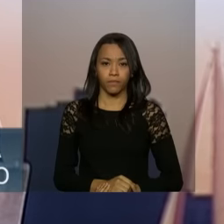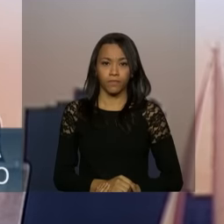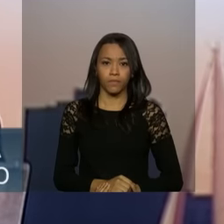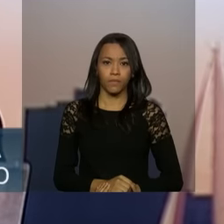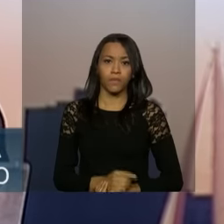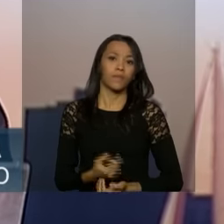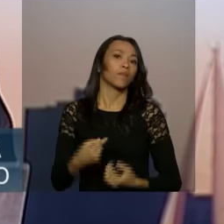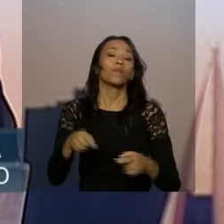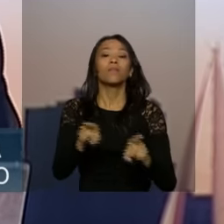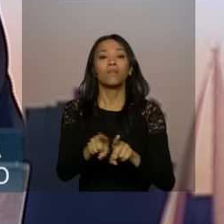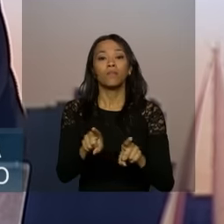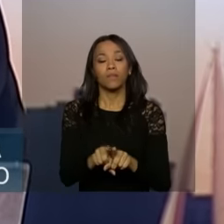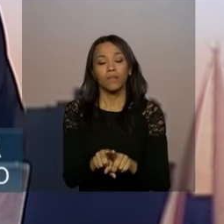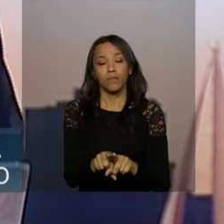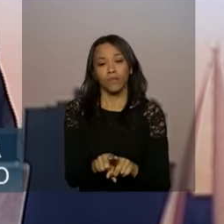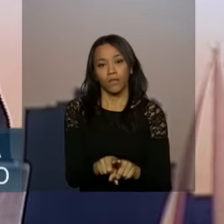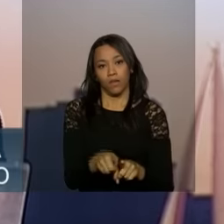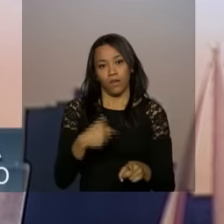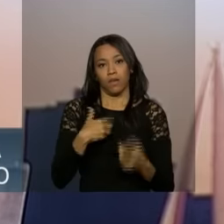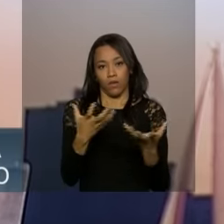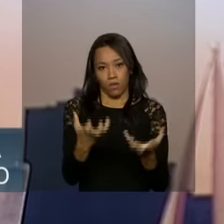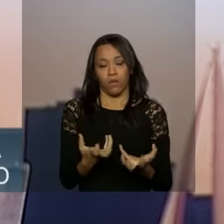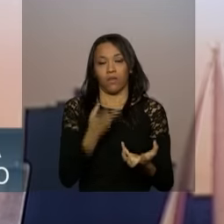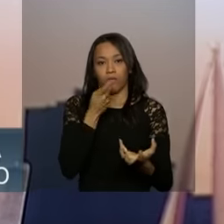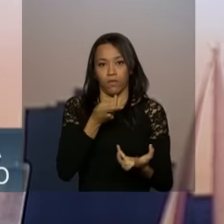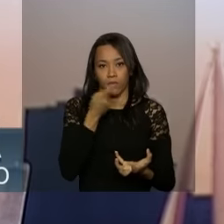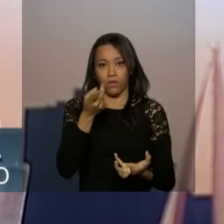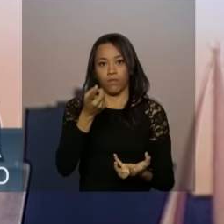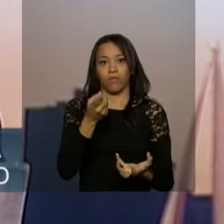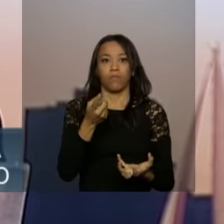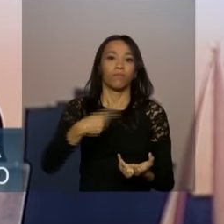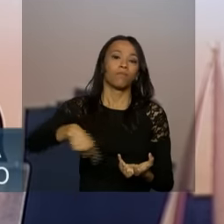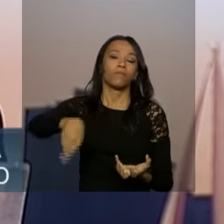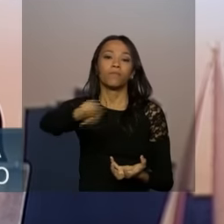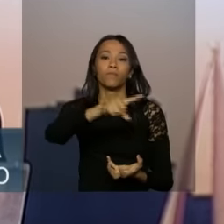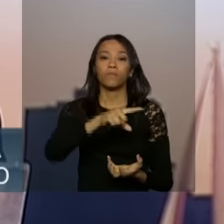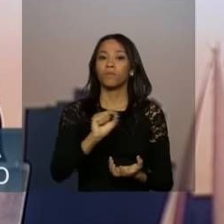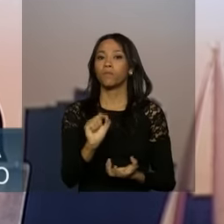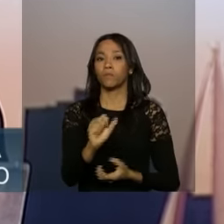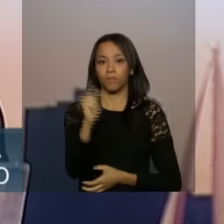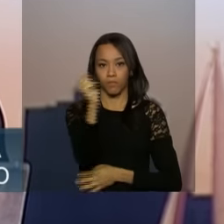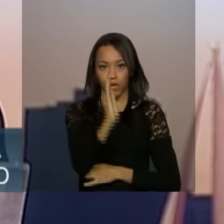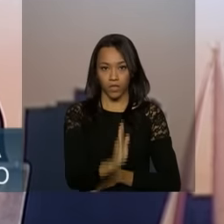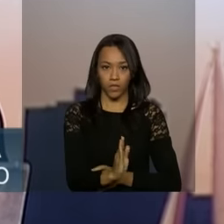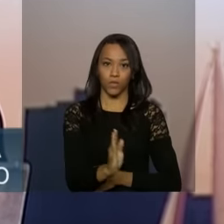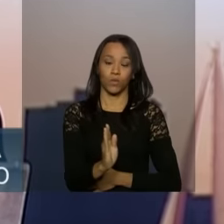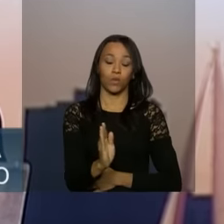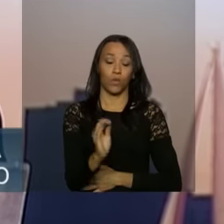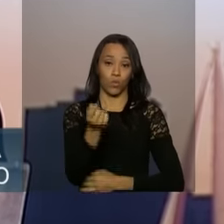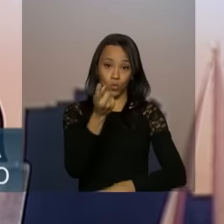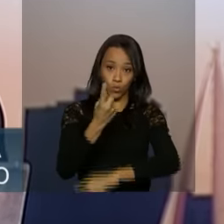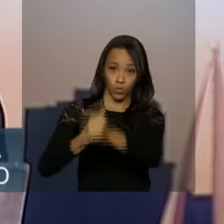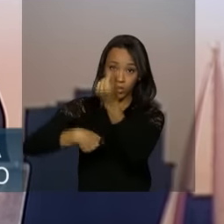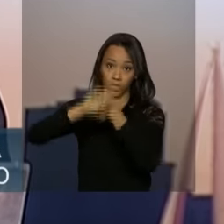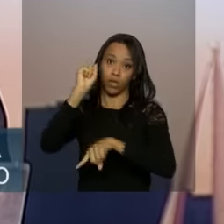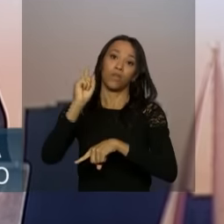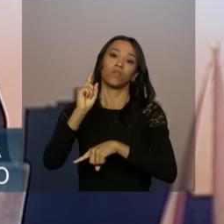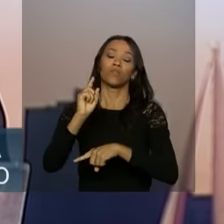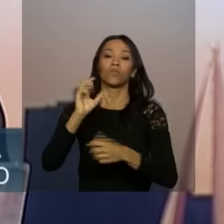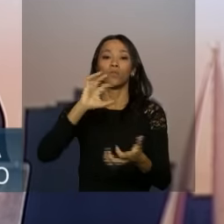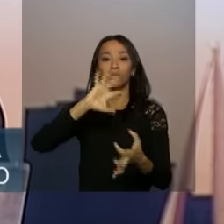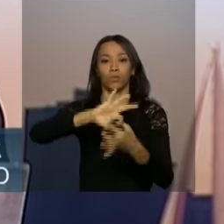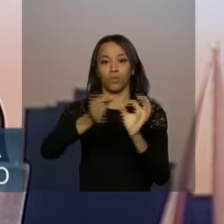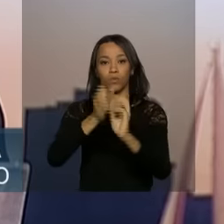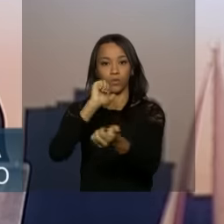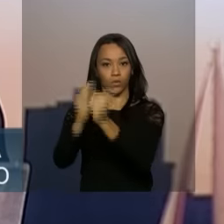Além disso, eu queria dizer que o Brasil, o sucesso dos Jogos Olímpicos e Paralímpicos